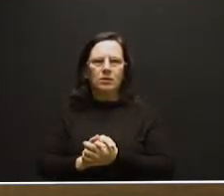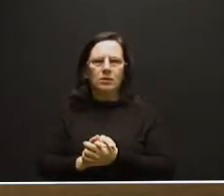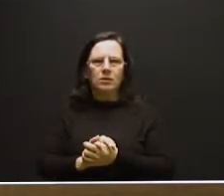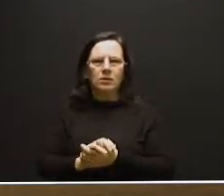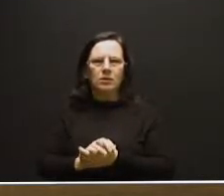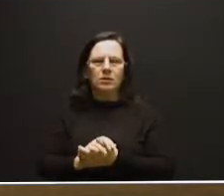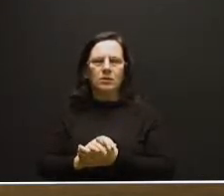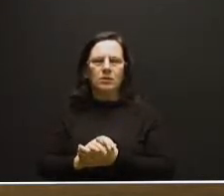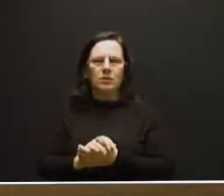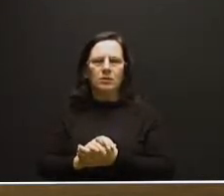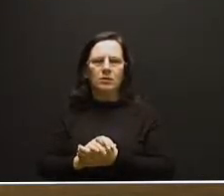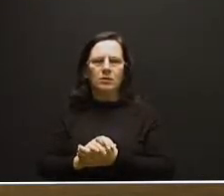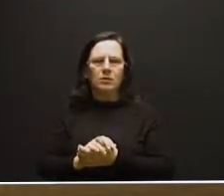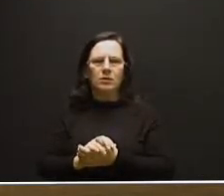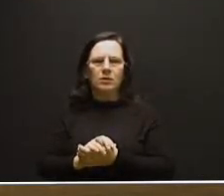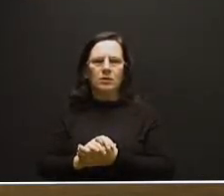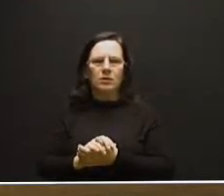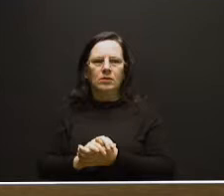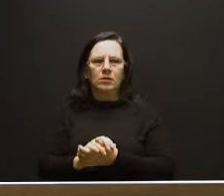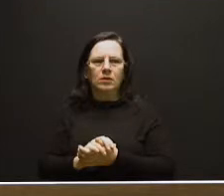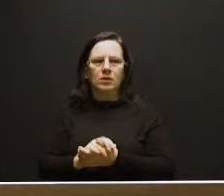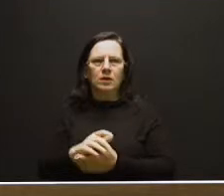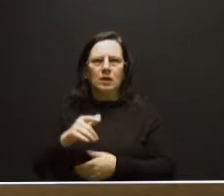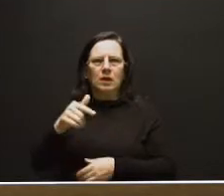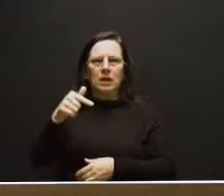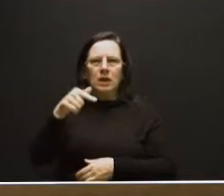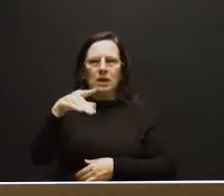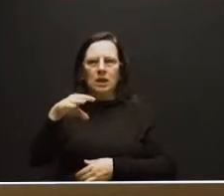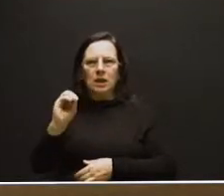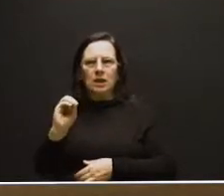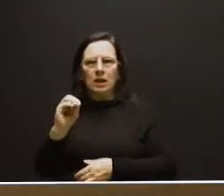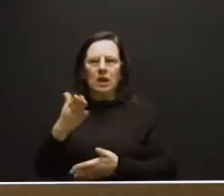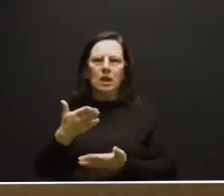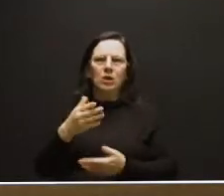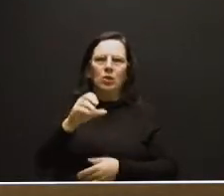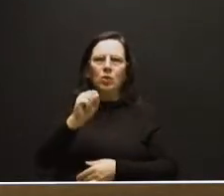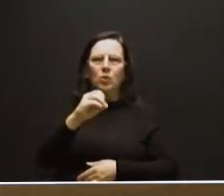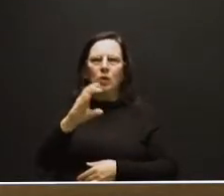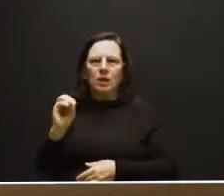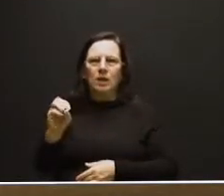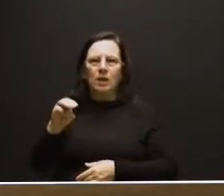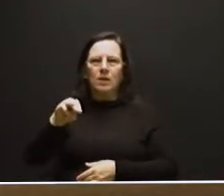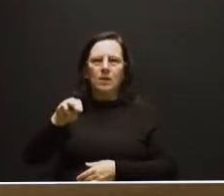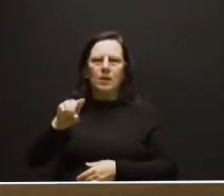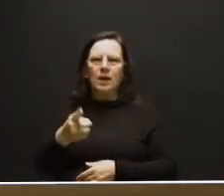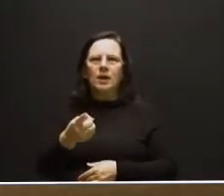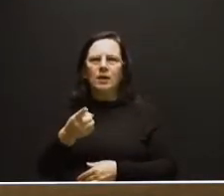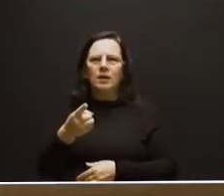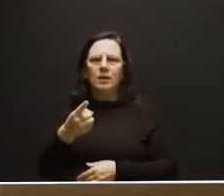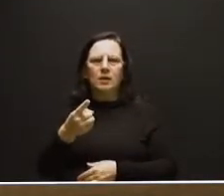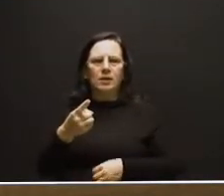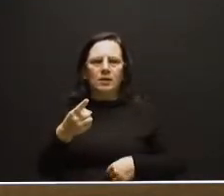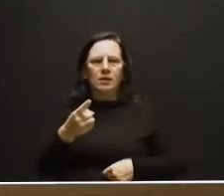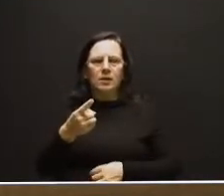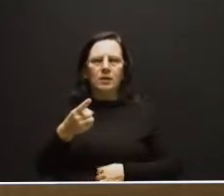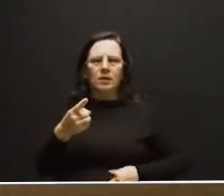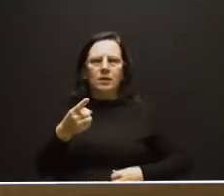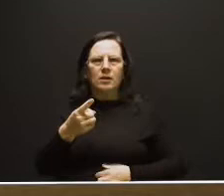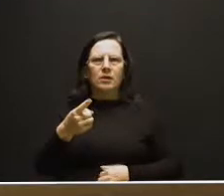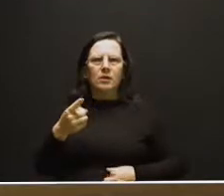aparelho entre 70 e 80 mil reais sabe que o hospital falou pra mim